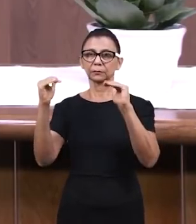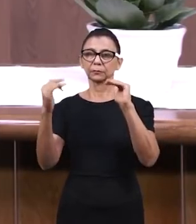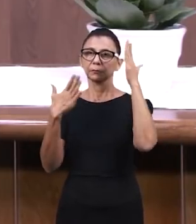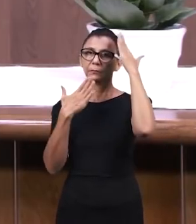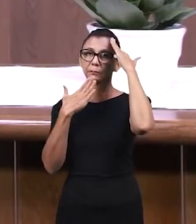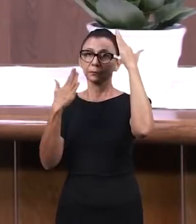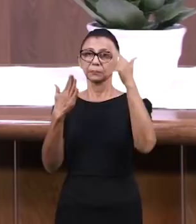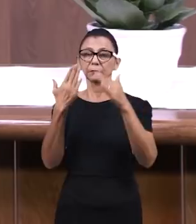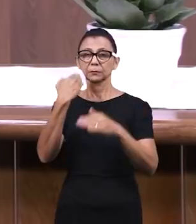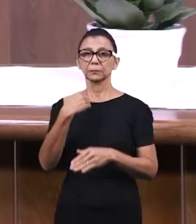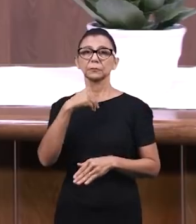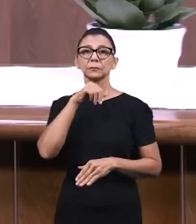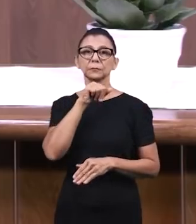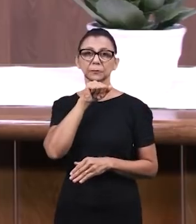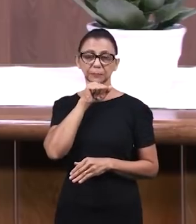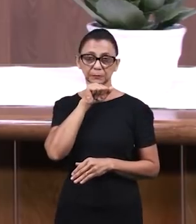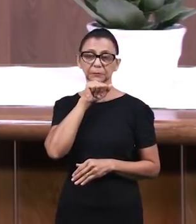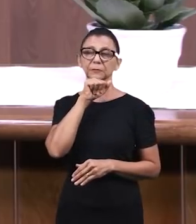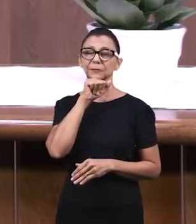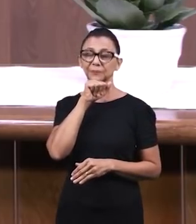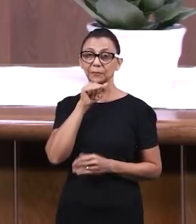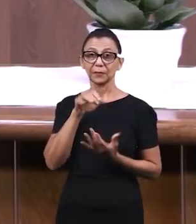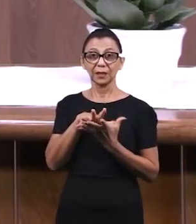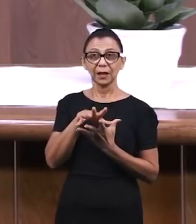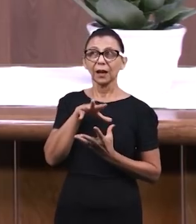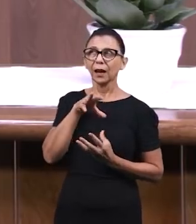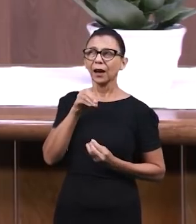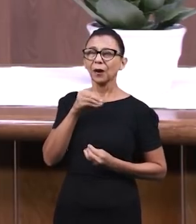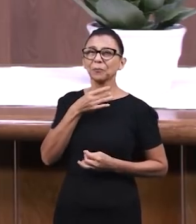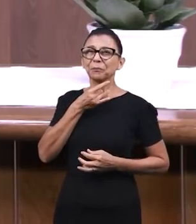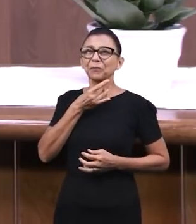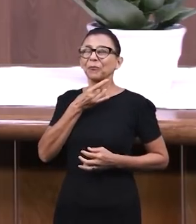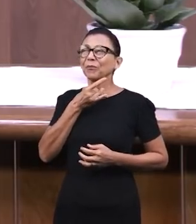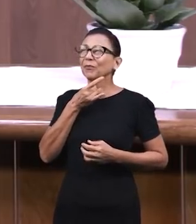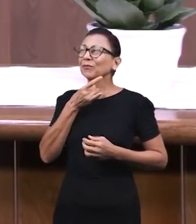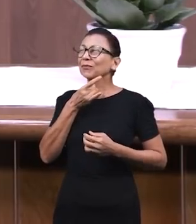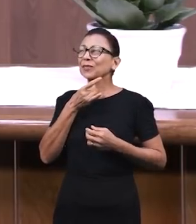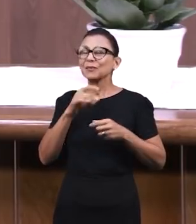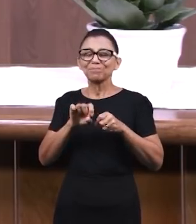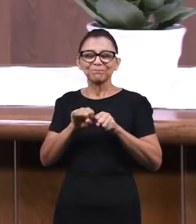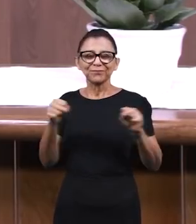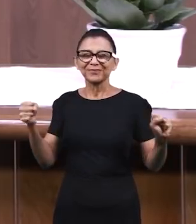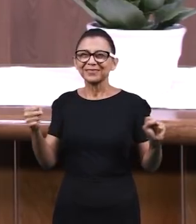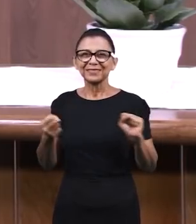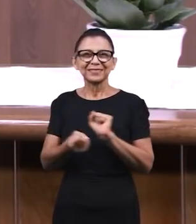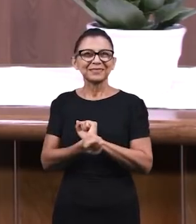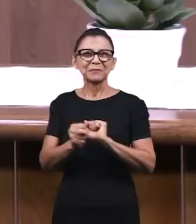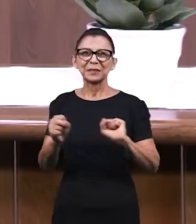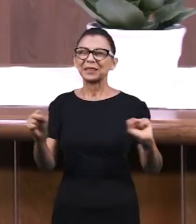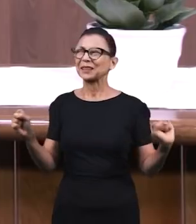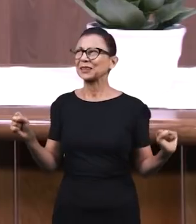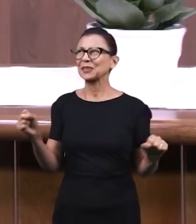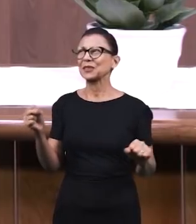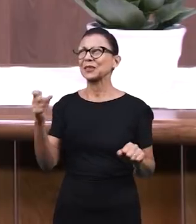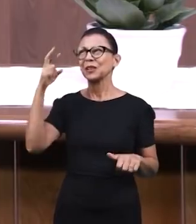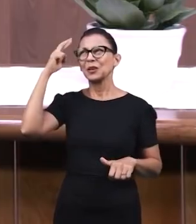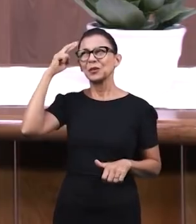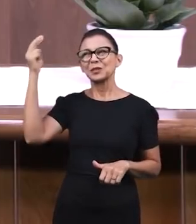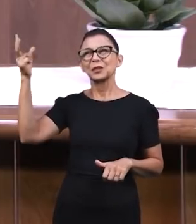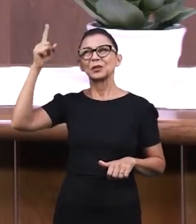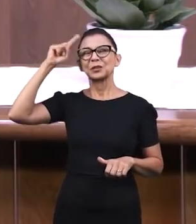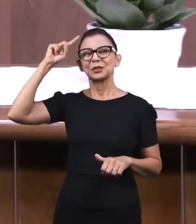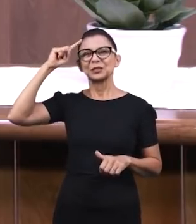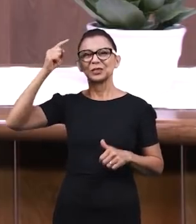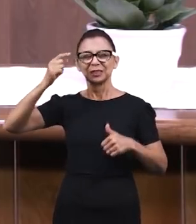Senhor, nós te louvamos, te glorificamos, ó Pai, porque a sede da nossa alma foi dessedentada nesta hora. Senhor, tu